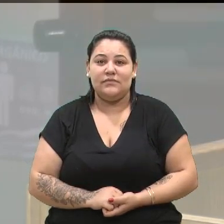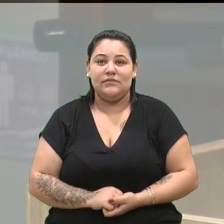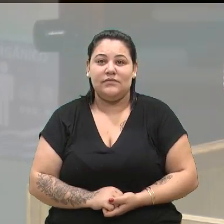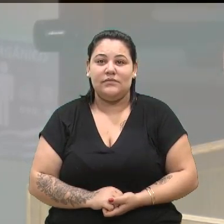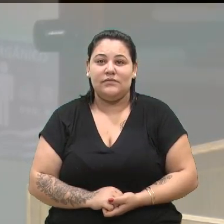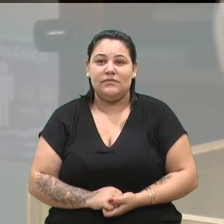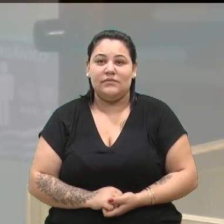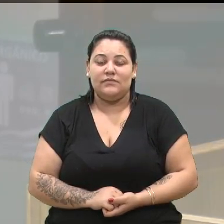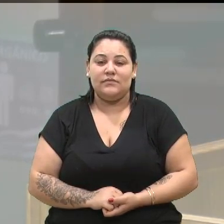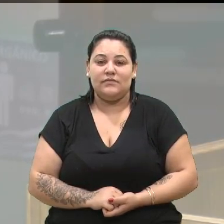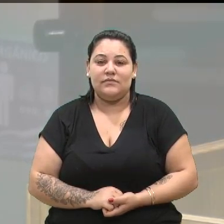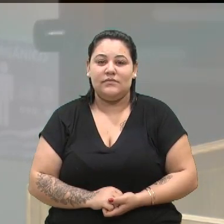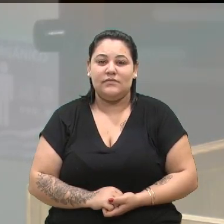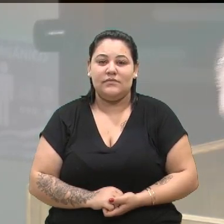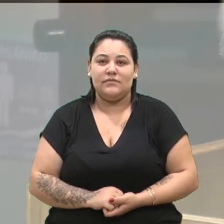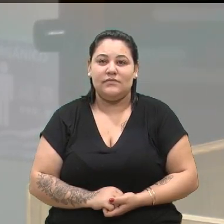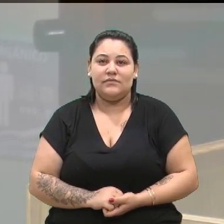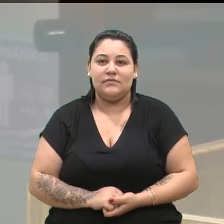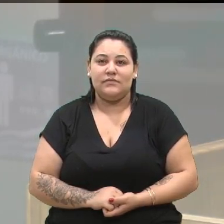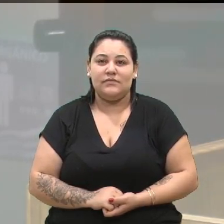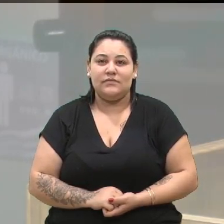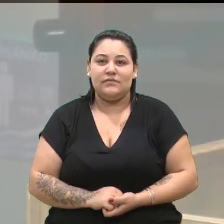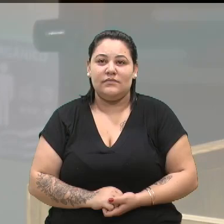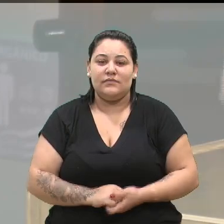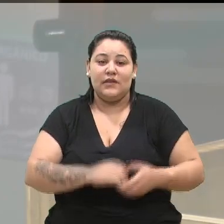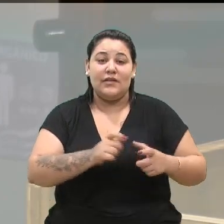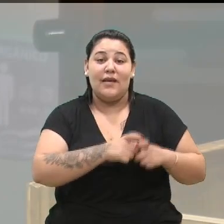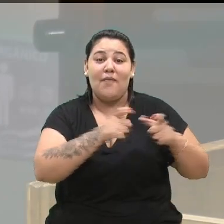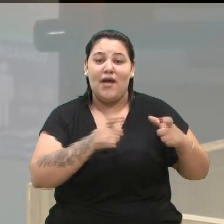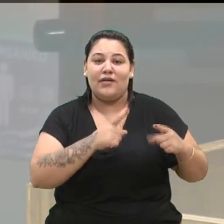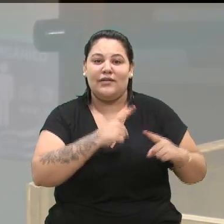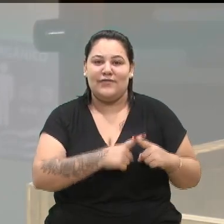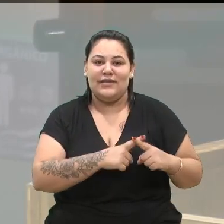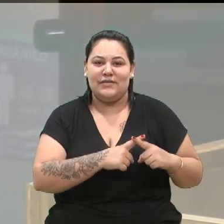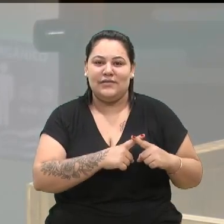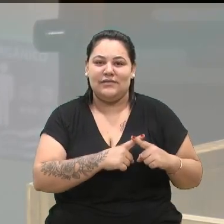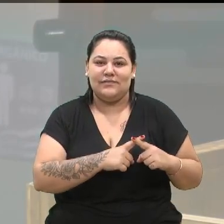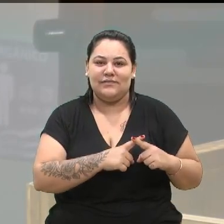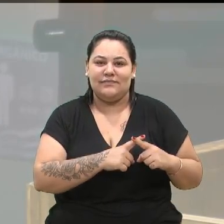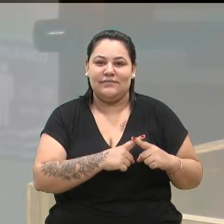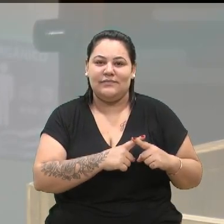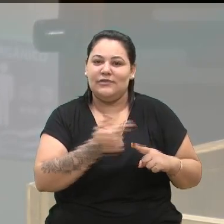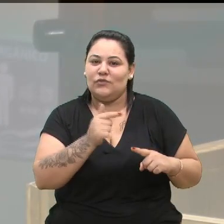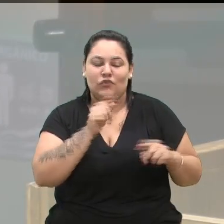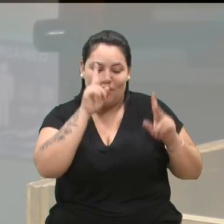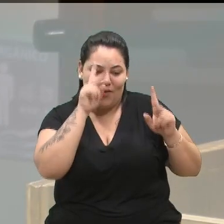E por diversas vezes, na maioria das vezes, não são reconhecidos